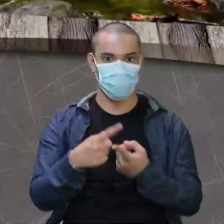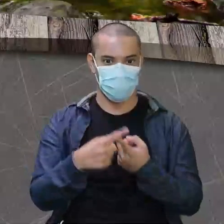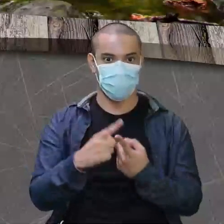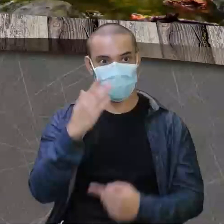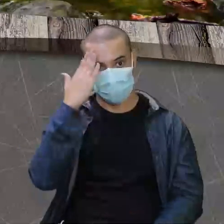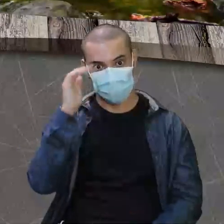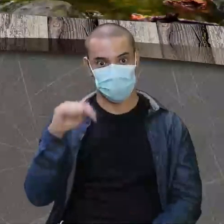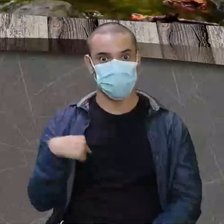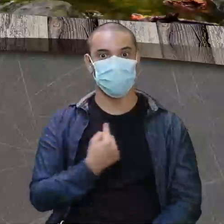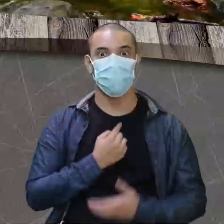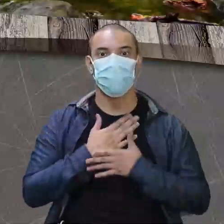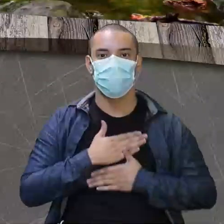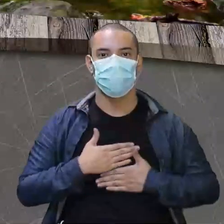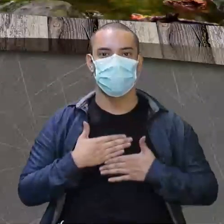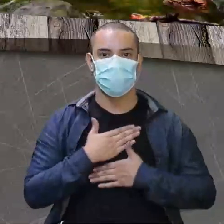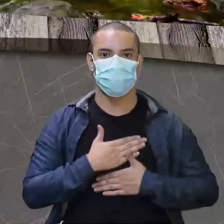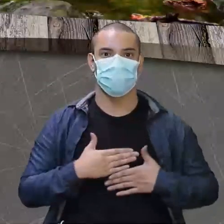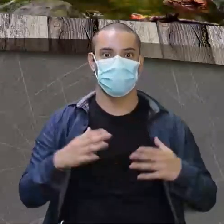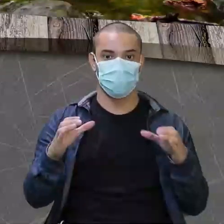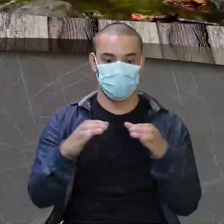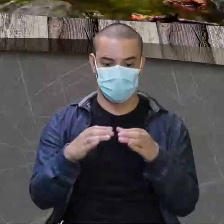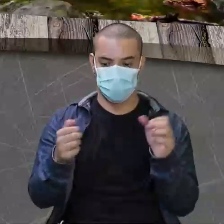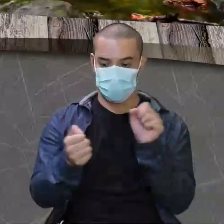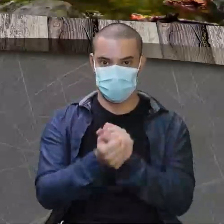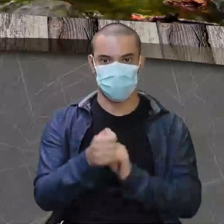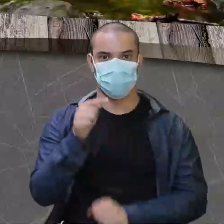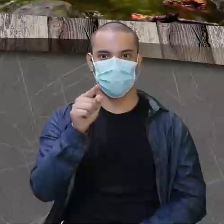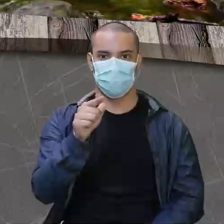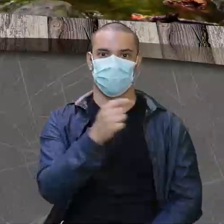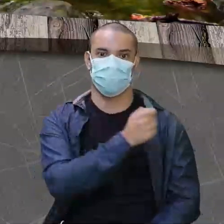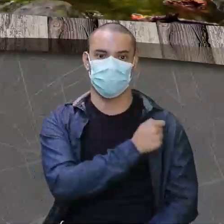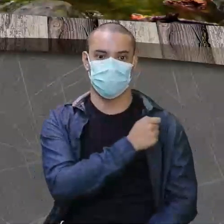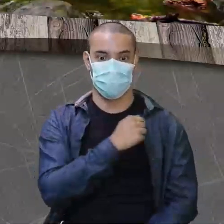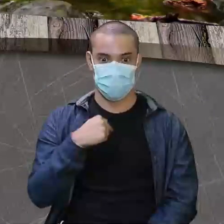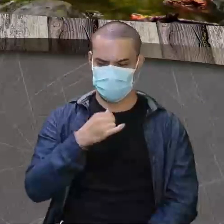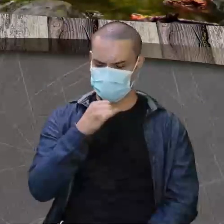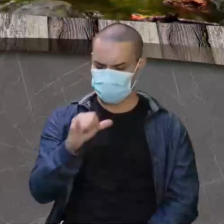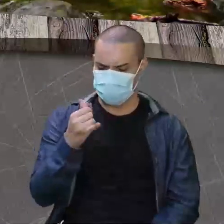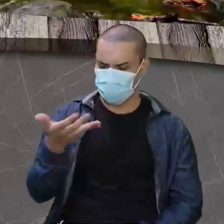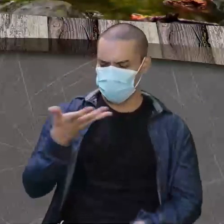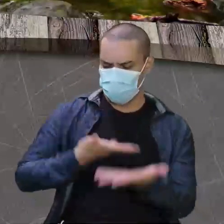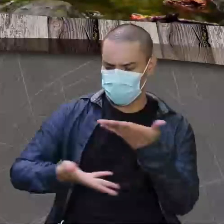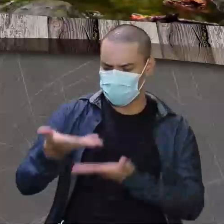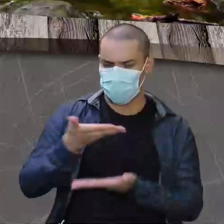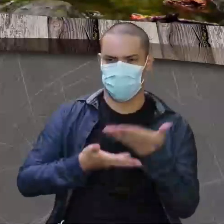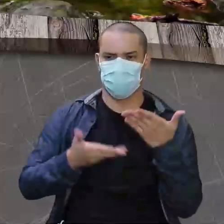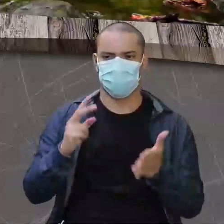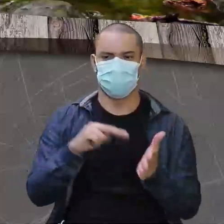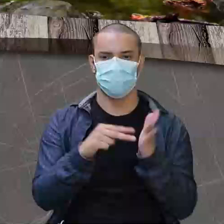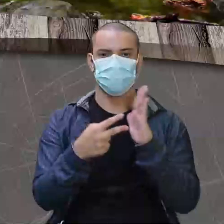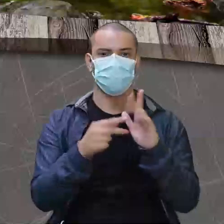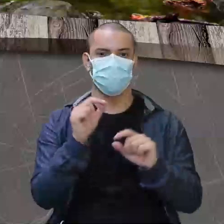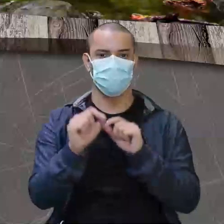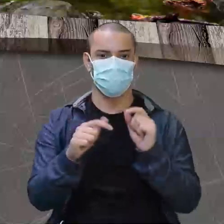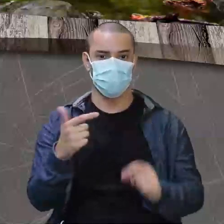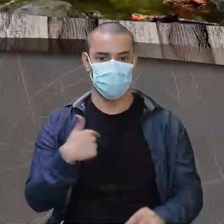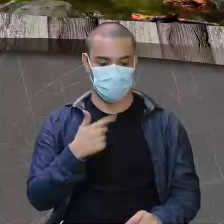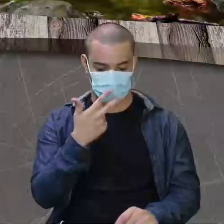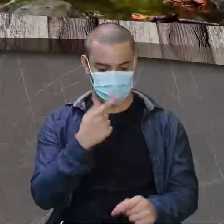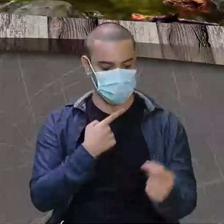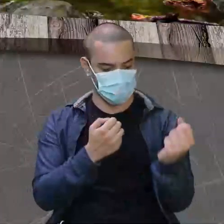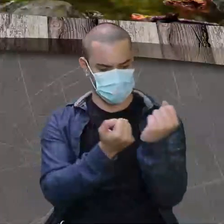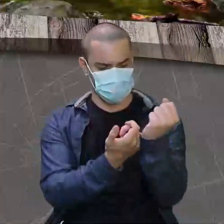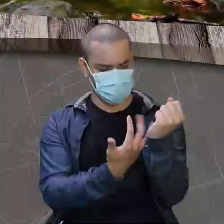a gente tem muito prazer em estar aqui com vocês, tá bom? Essa energia, essa motivação faz com que o nosso sangue